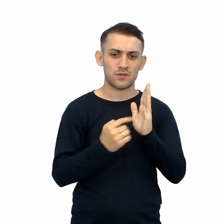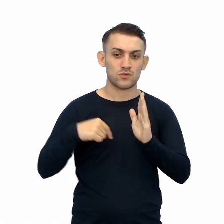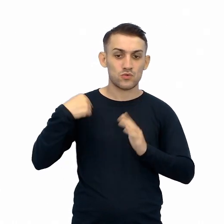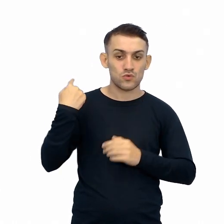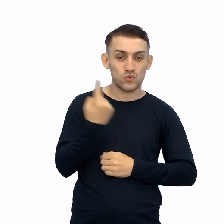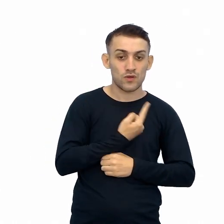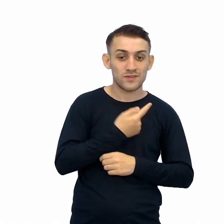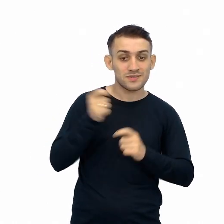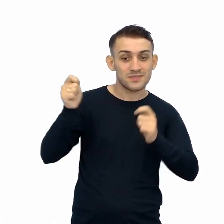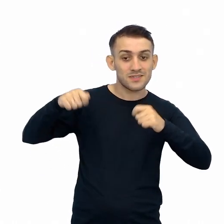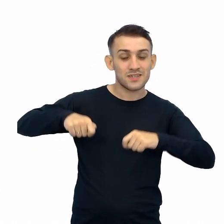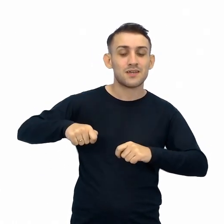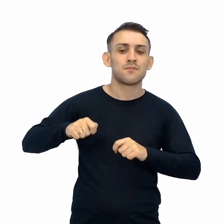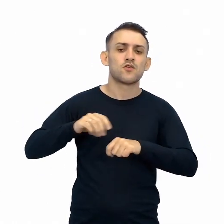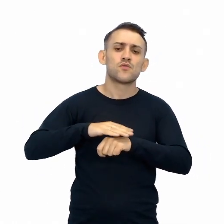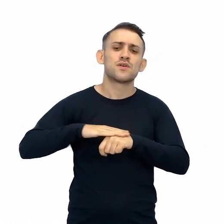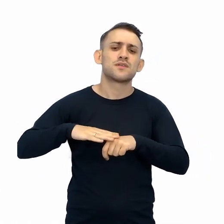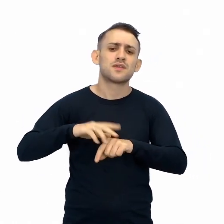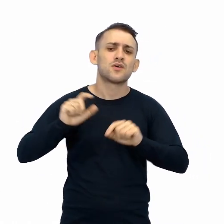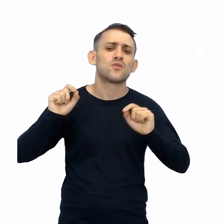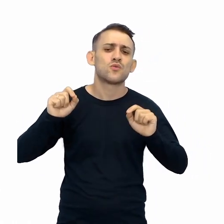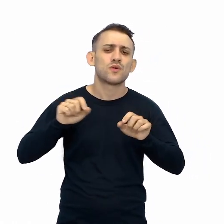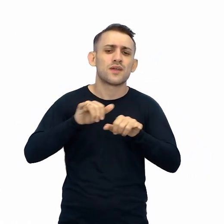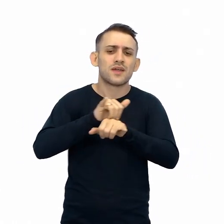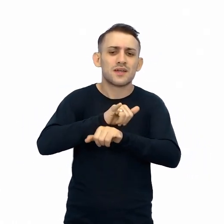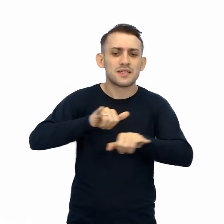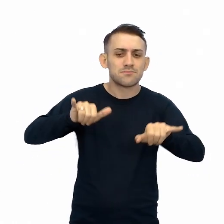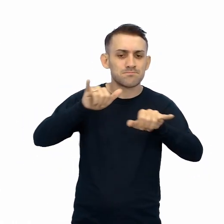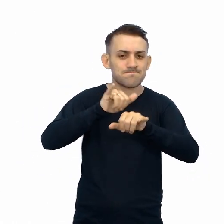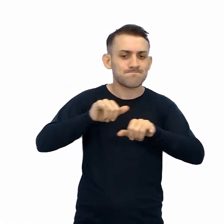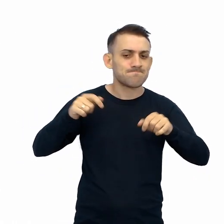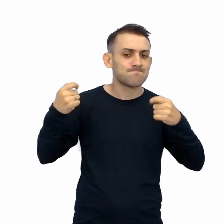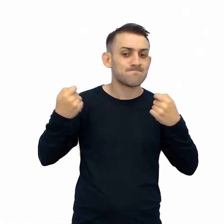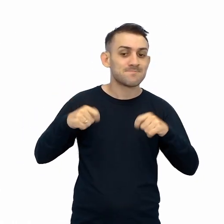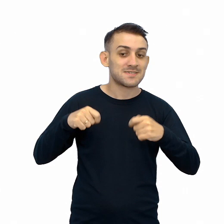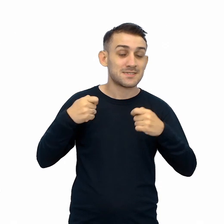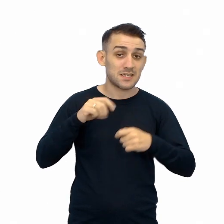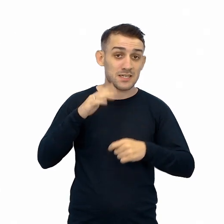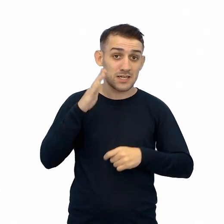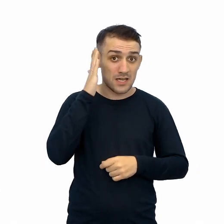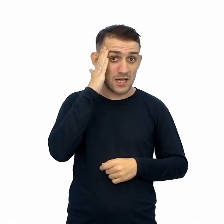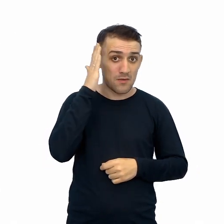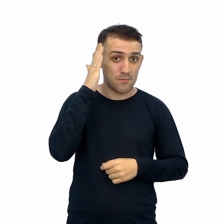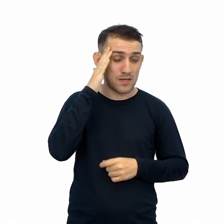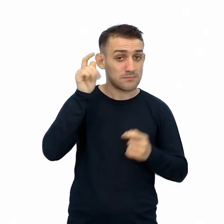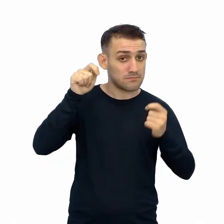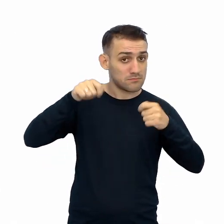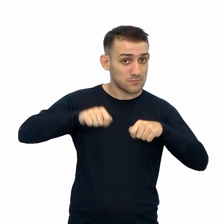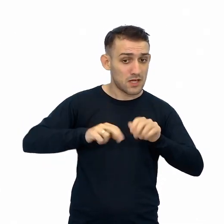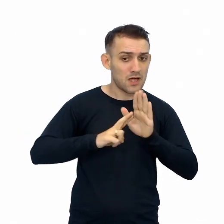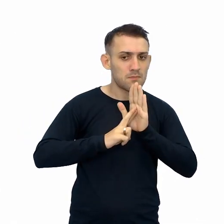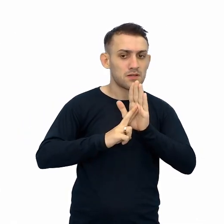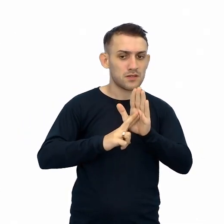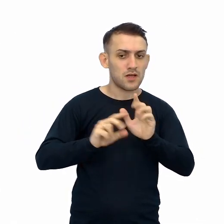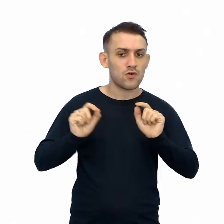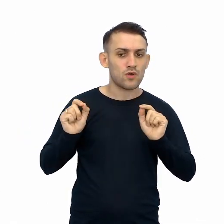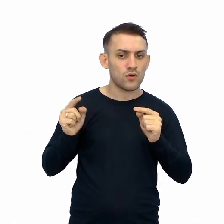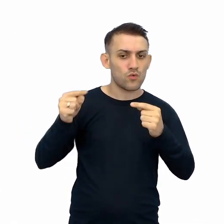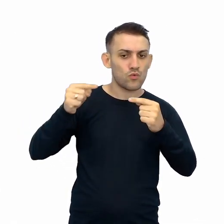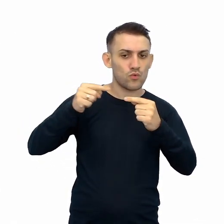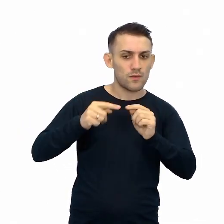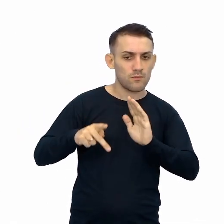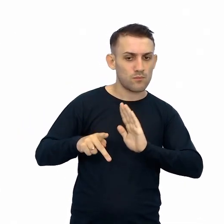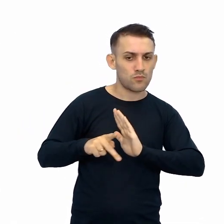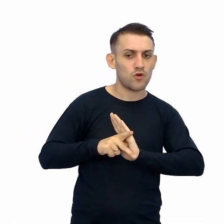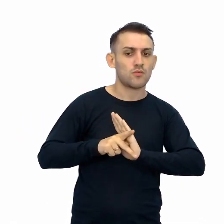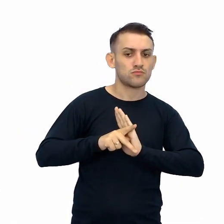tratar do que o enunciador precisa considerar para representar adequadamente o interlocutor